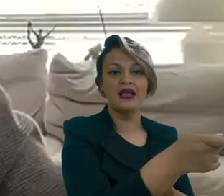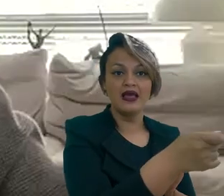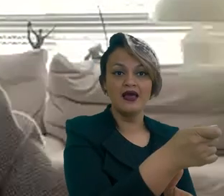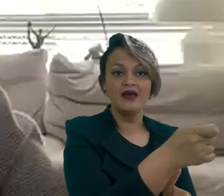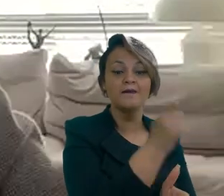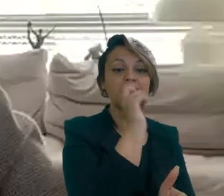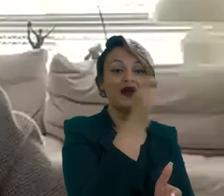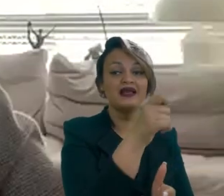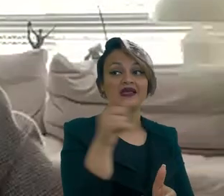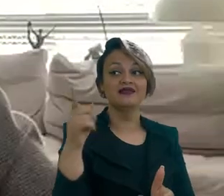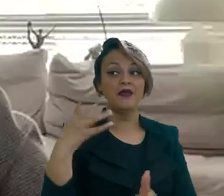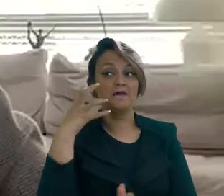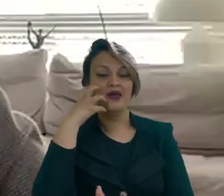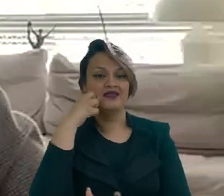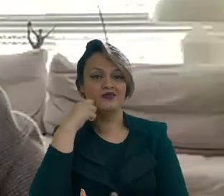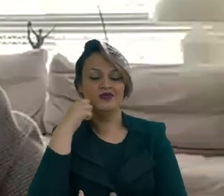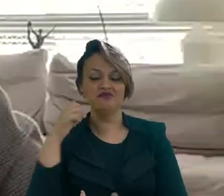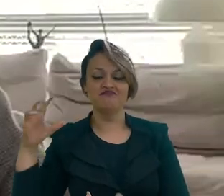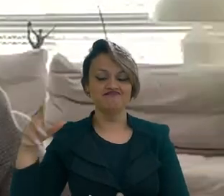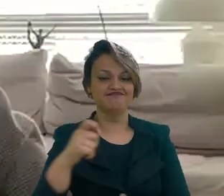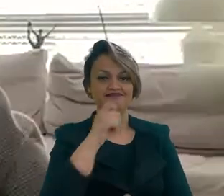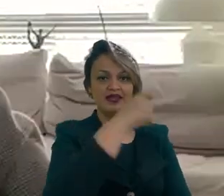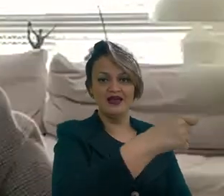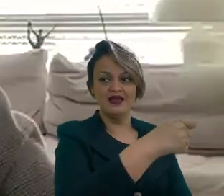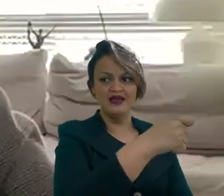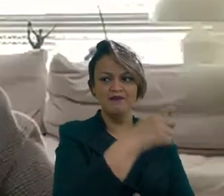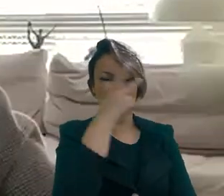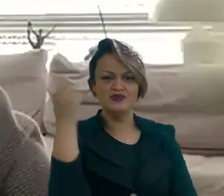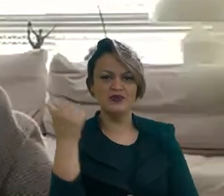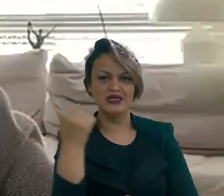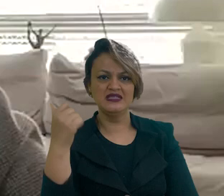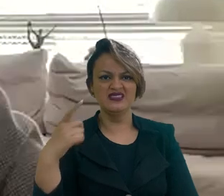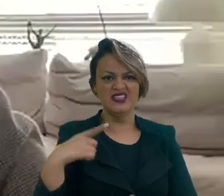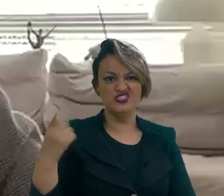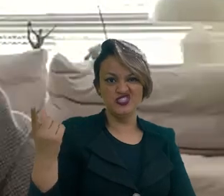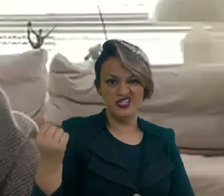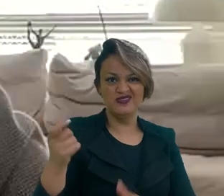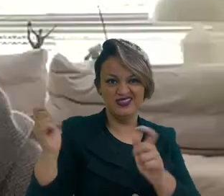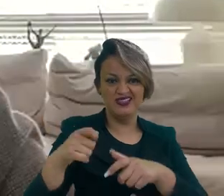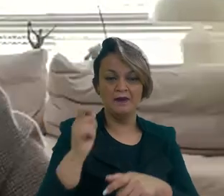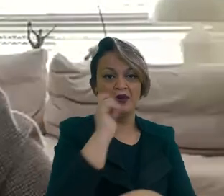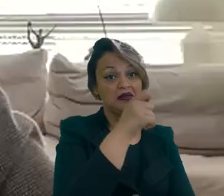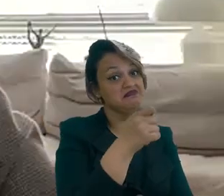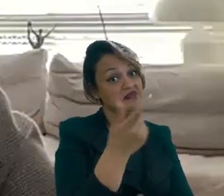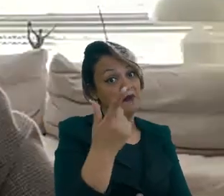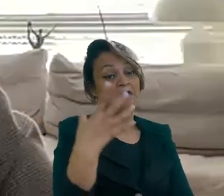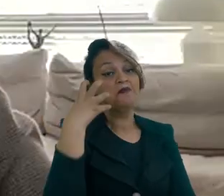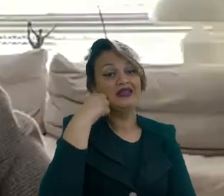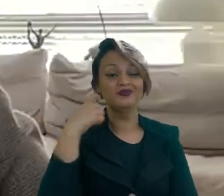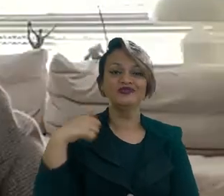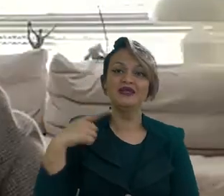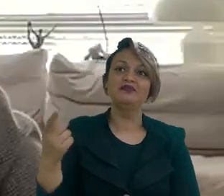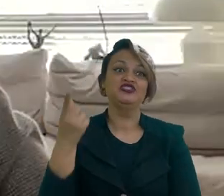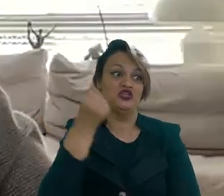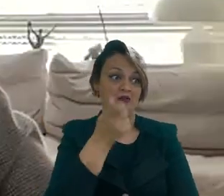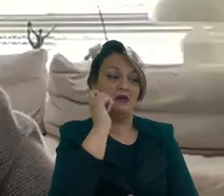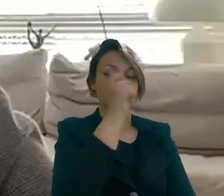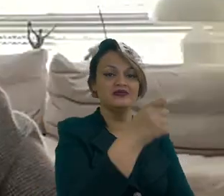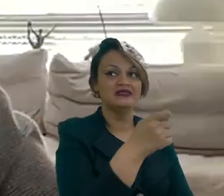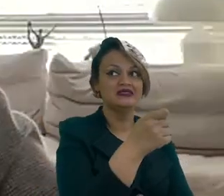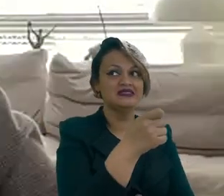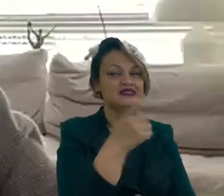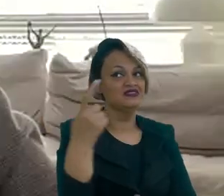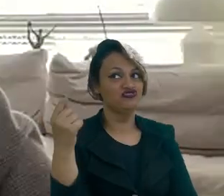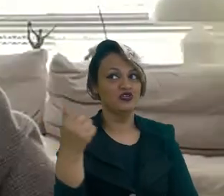quem paga a conta é quem tem o patrimônio e quem tem o patrimônio não necessariamente tem recursos para e na